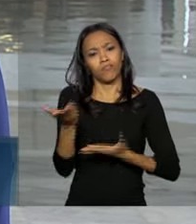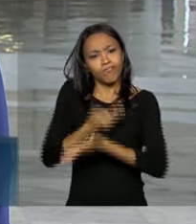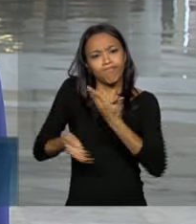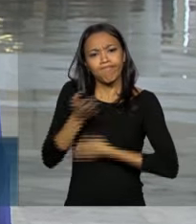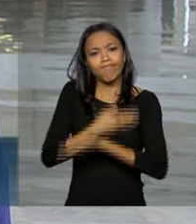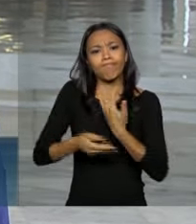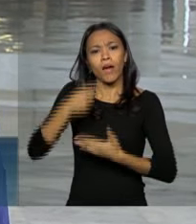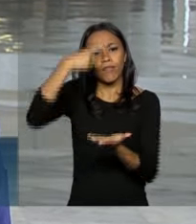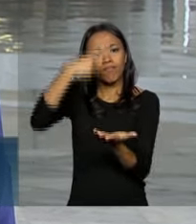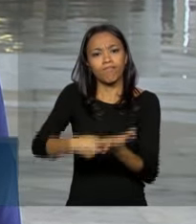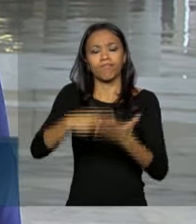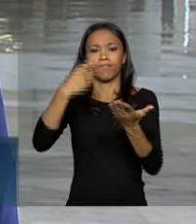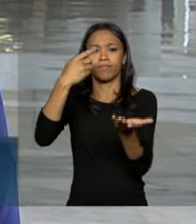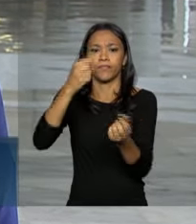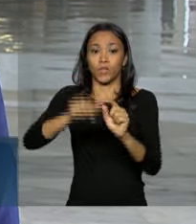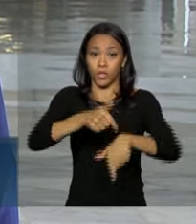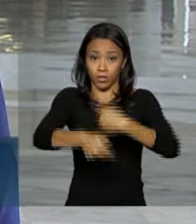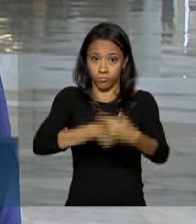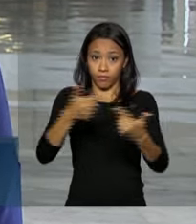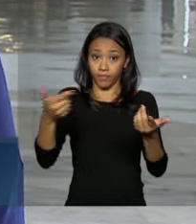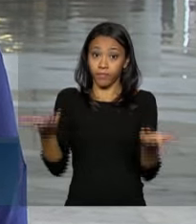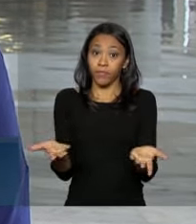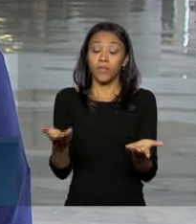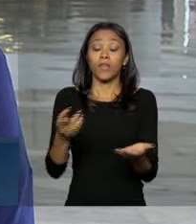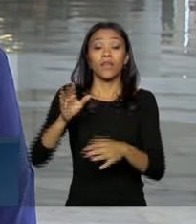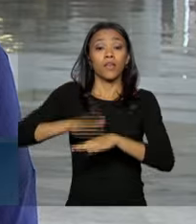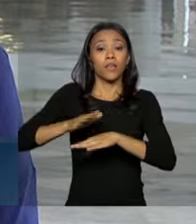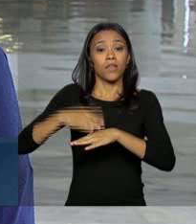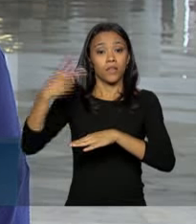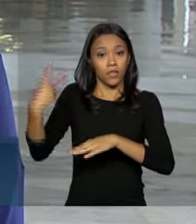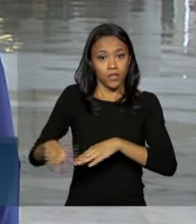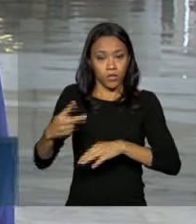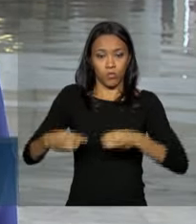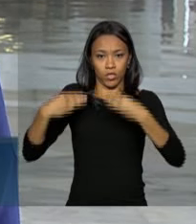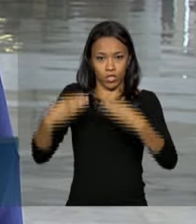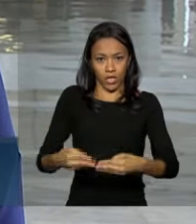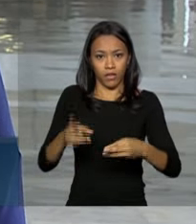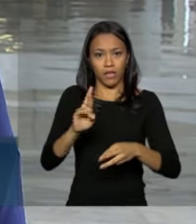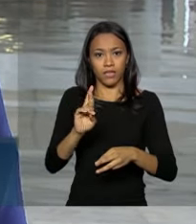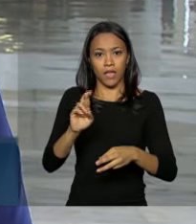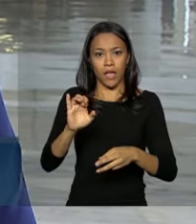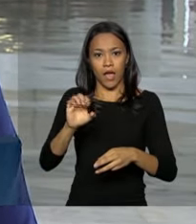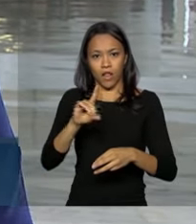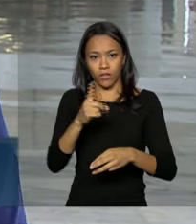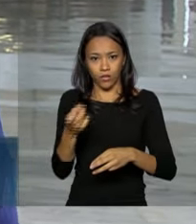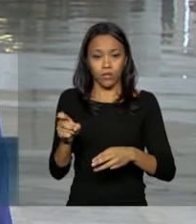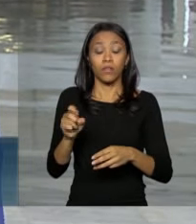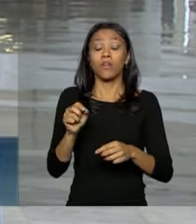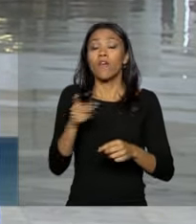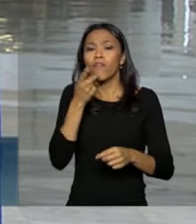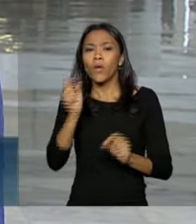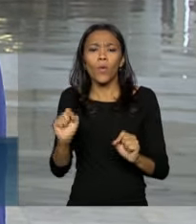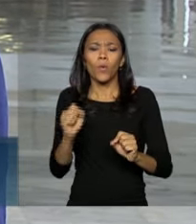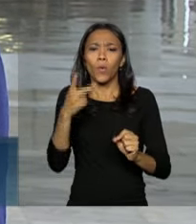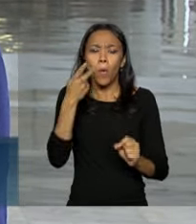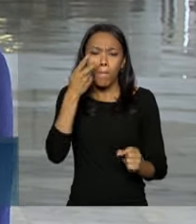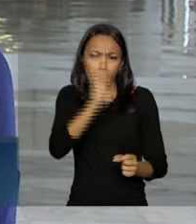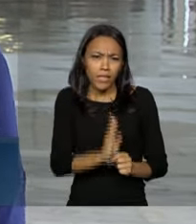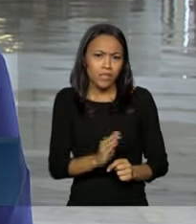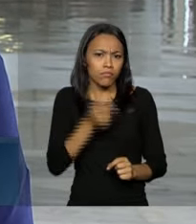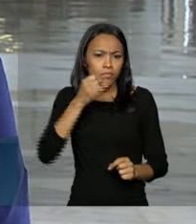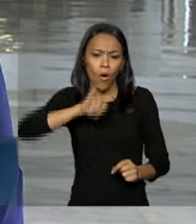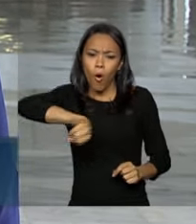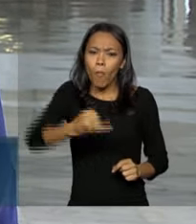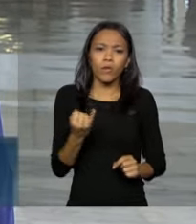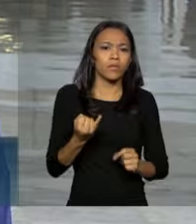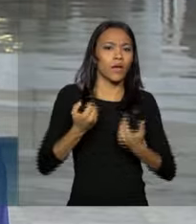acordos de cooperação. Segundo o Ministério das Relações Exteriores, a Alemanha vê no Brasil várias oportunidades, como a